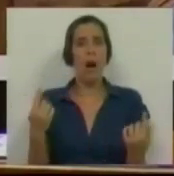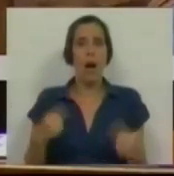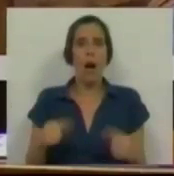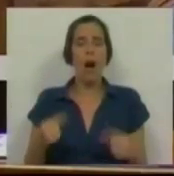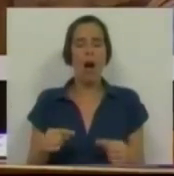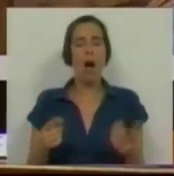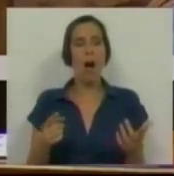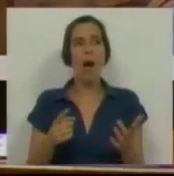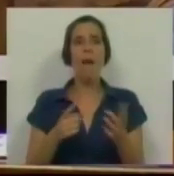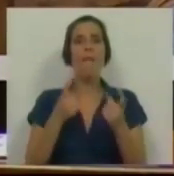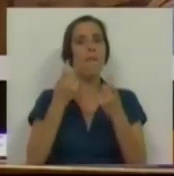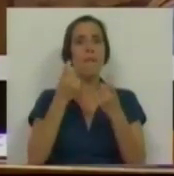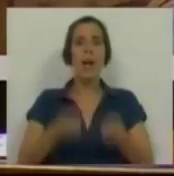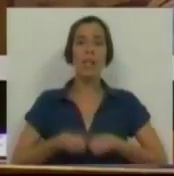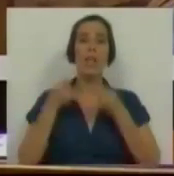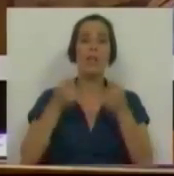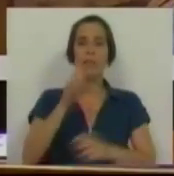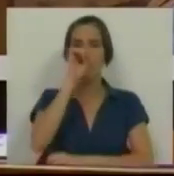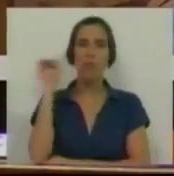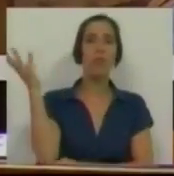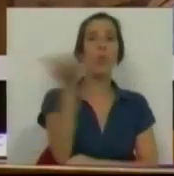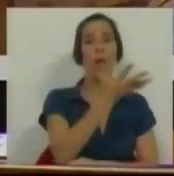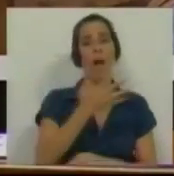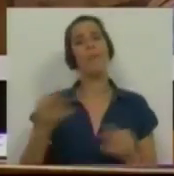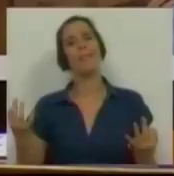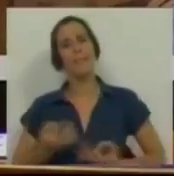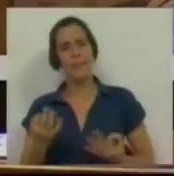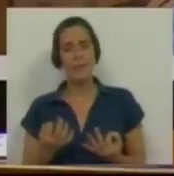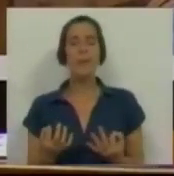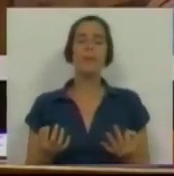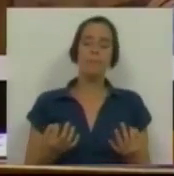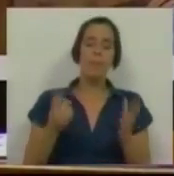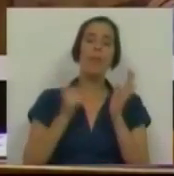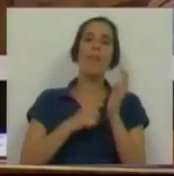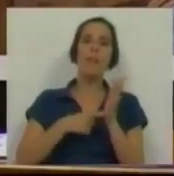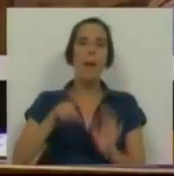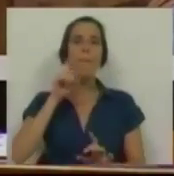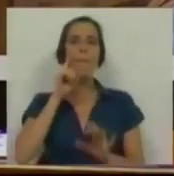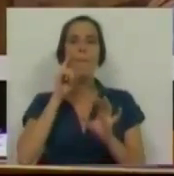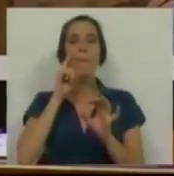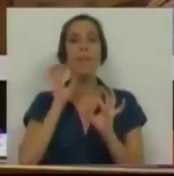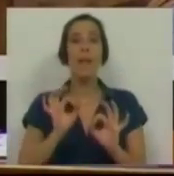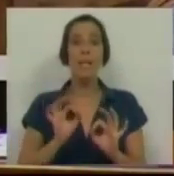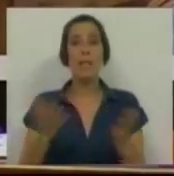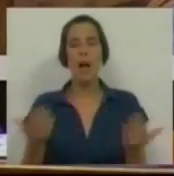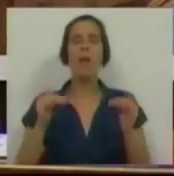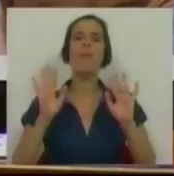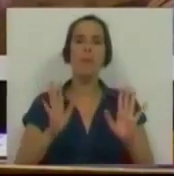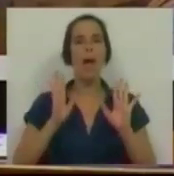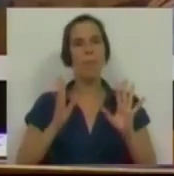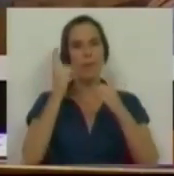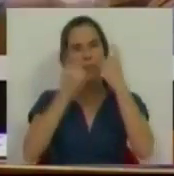uma falta de investimento na floresta, é evidente que há uma falta de prevenção, mas é preciso